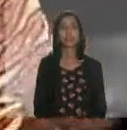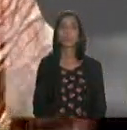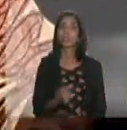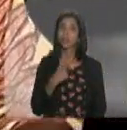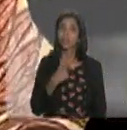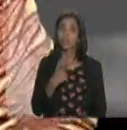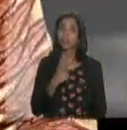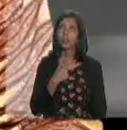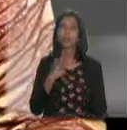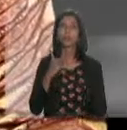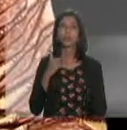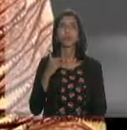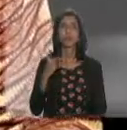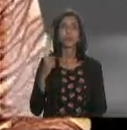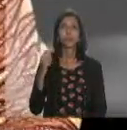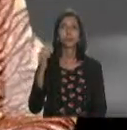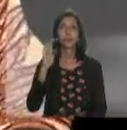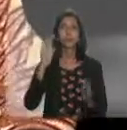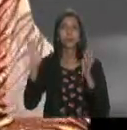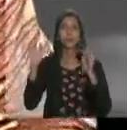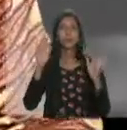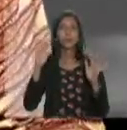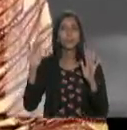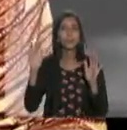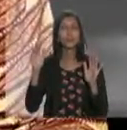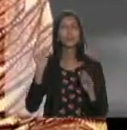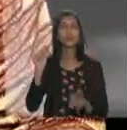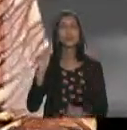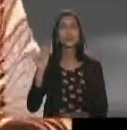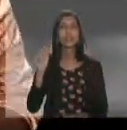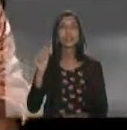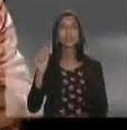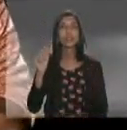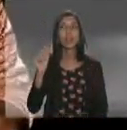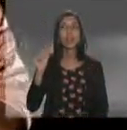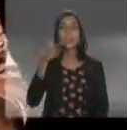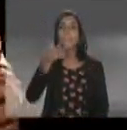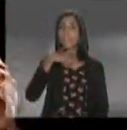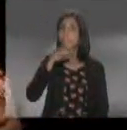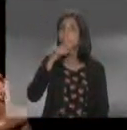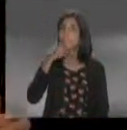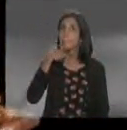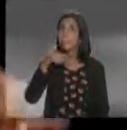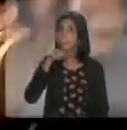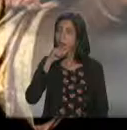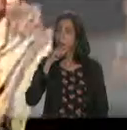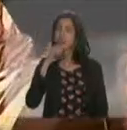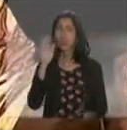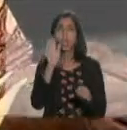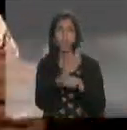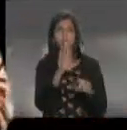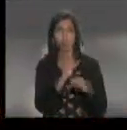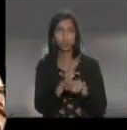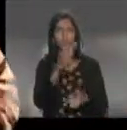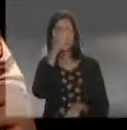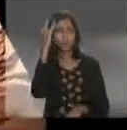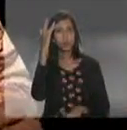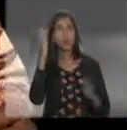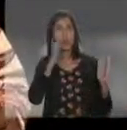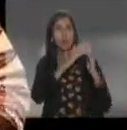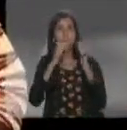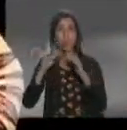aí eu coloco tudo isso também na conta dos meus pais. Porque como eles ajudavam as pessoas no Morro, Dona Marta,